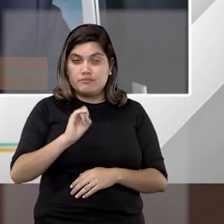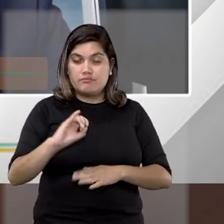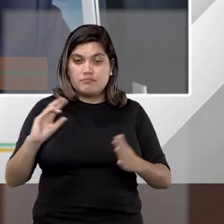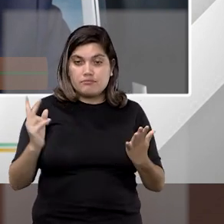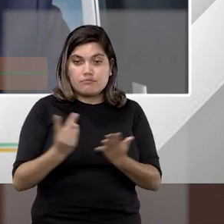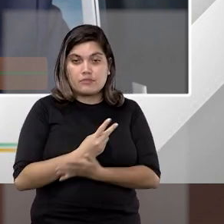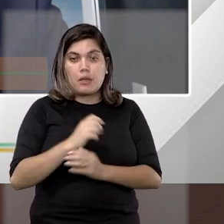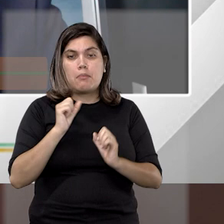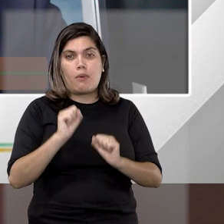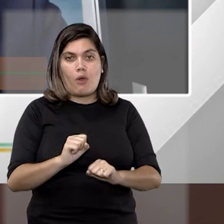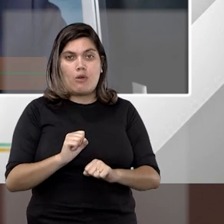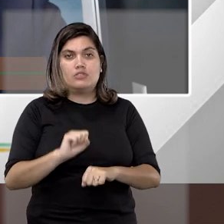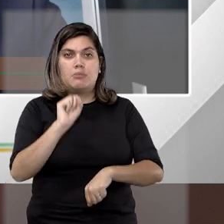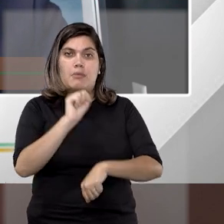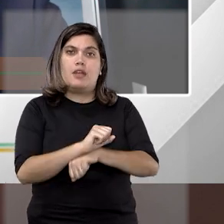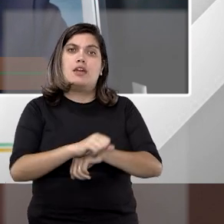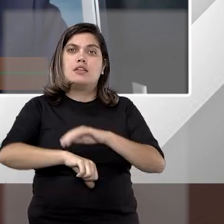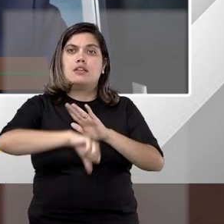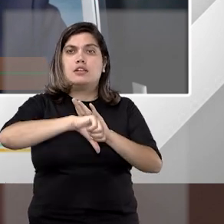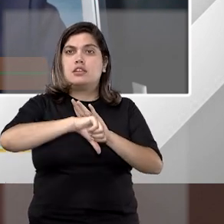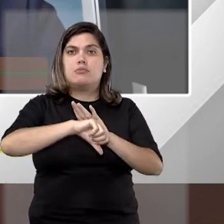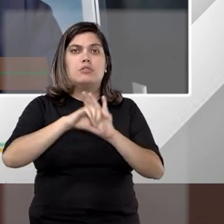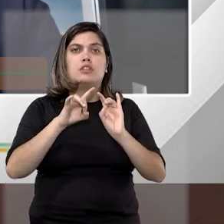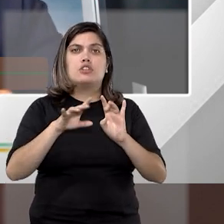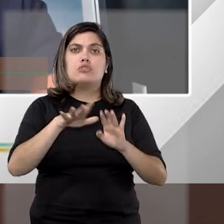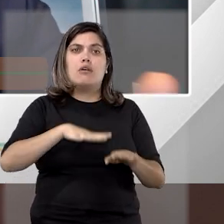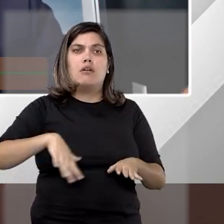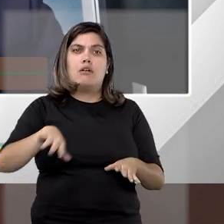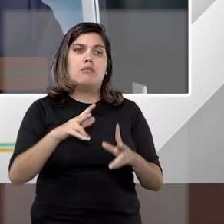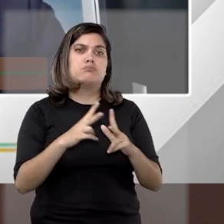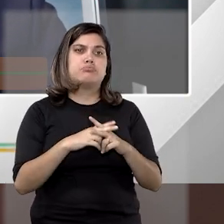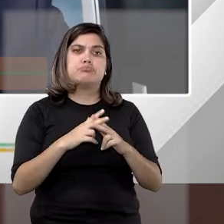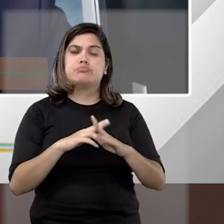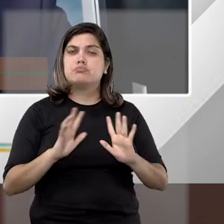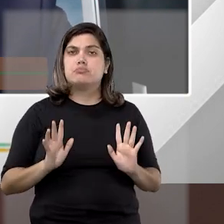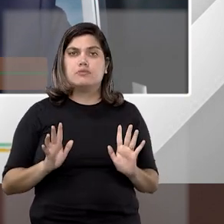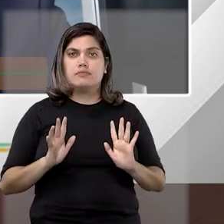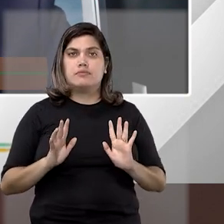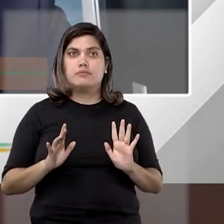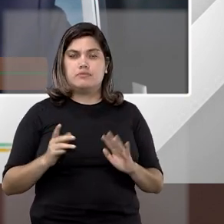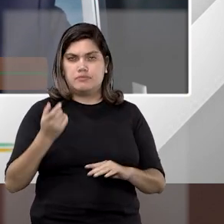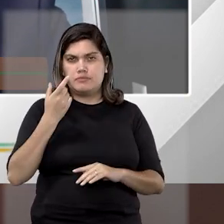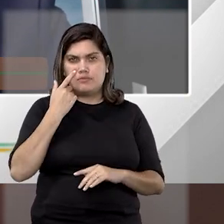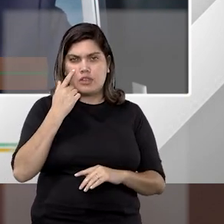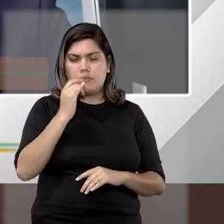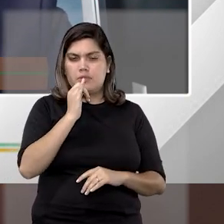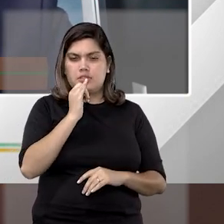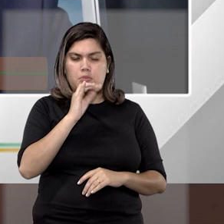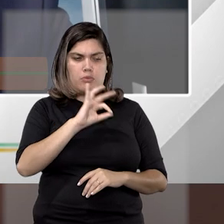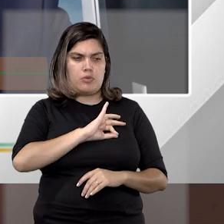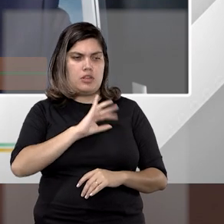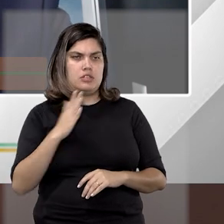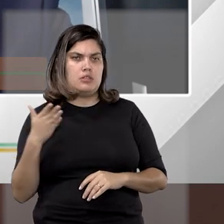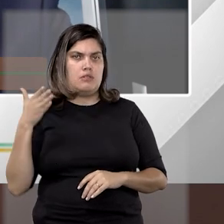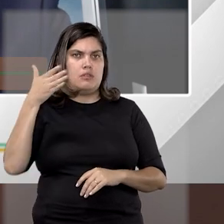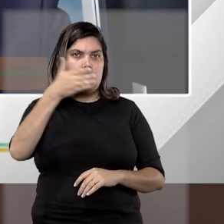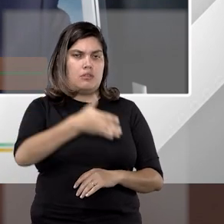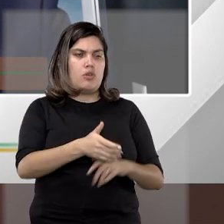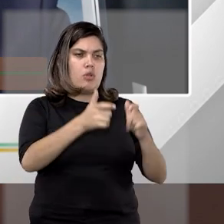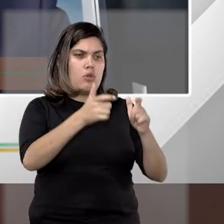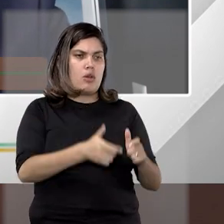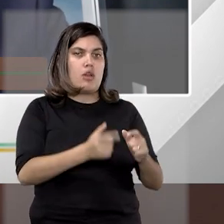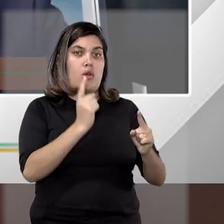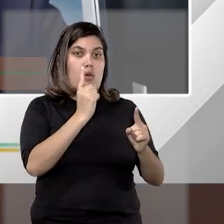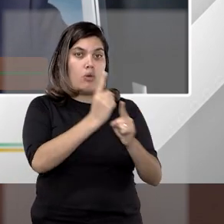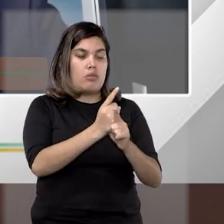potencial ofensivo e ele pode deixar de ser crime e ficar na história do conflito Veja se o a polícia militar